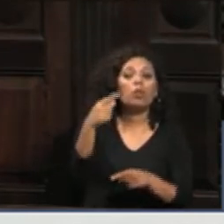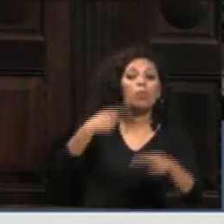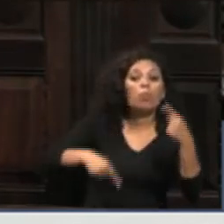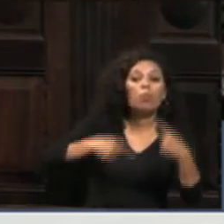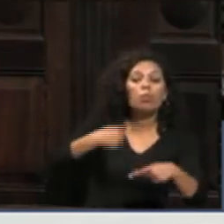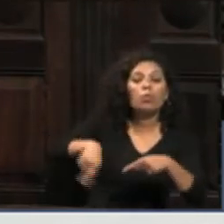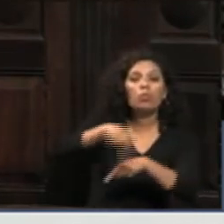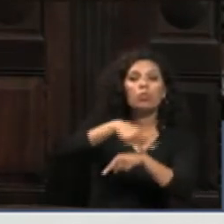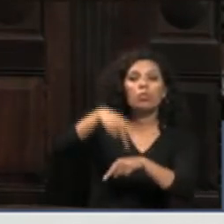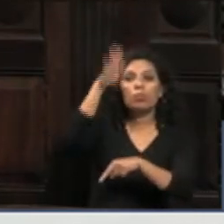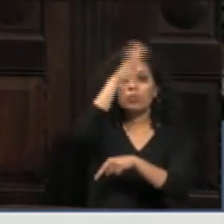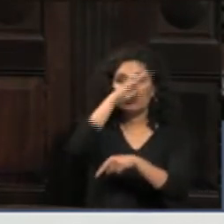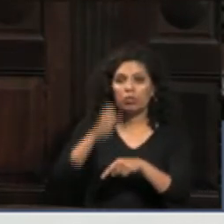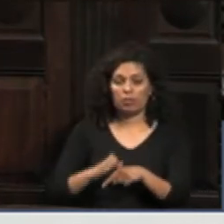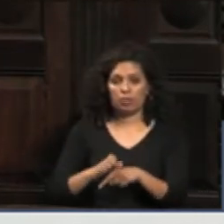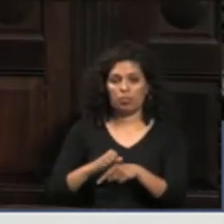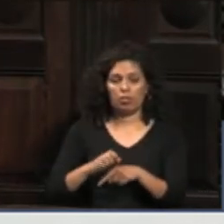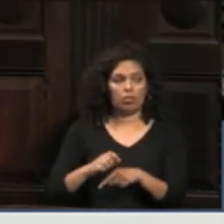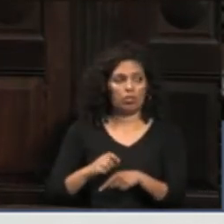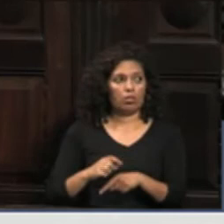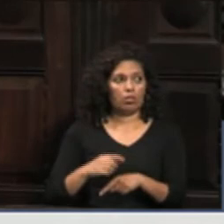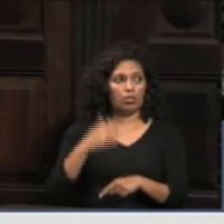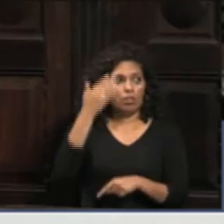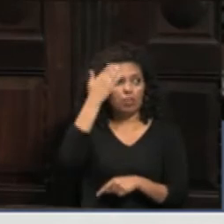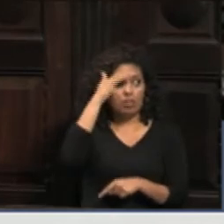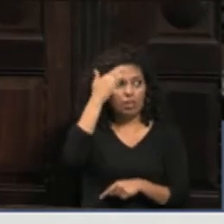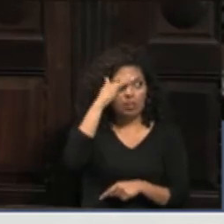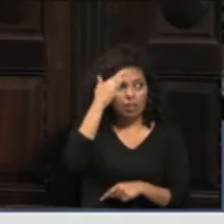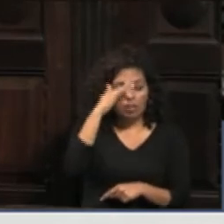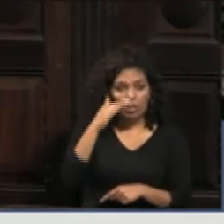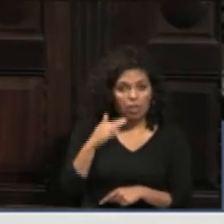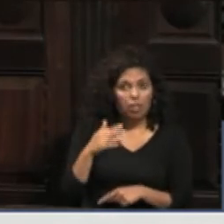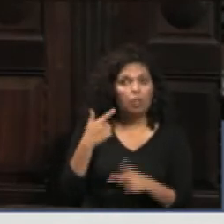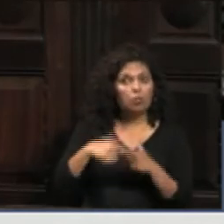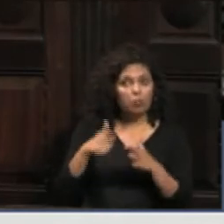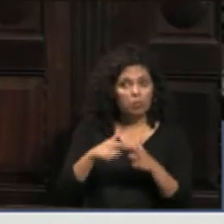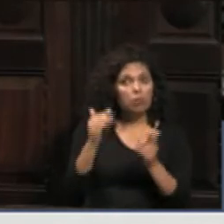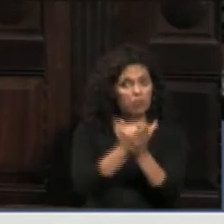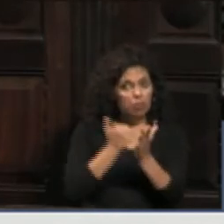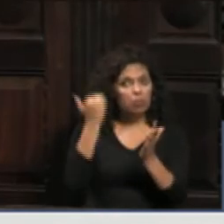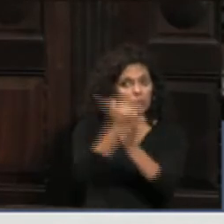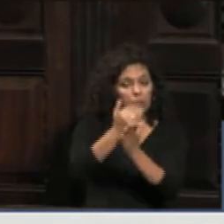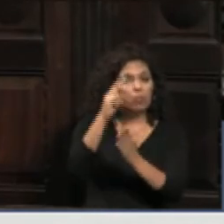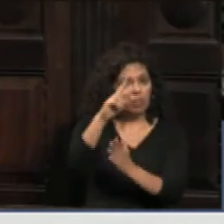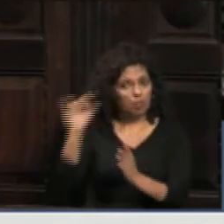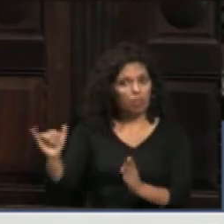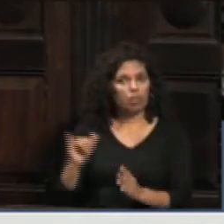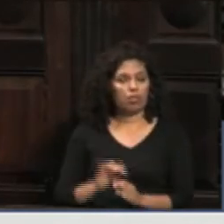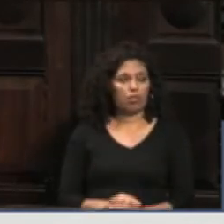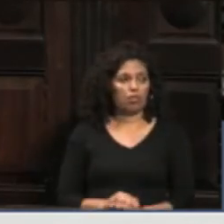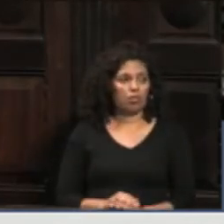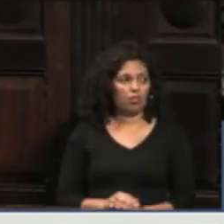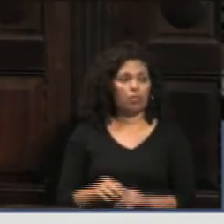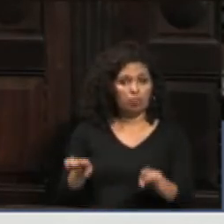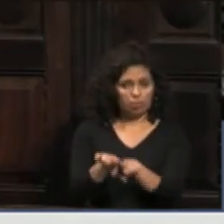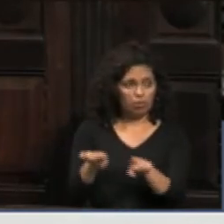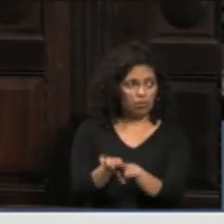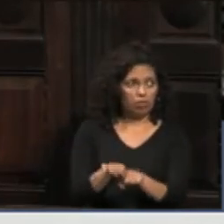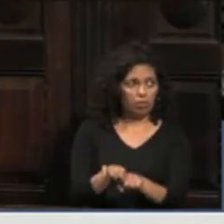buscar entender, compreender tudo isto que está acontecendo e,